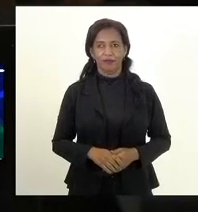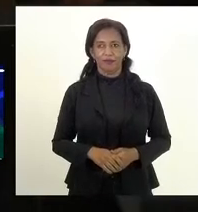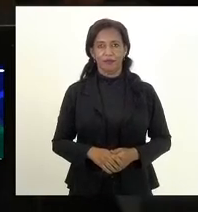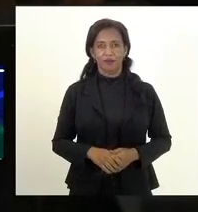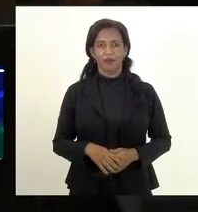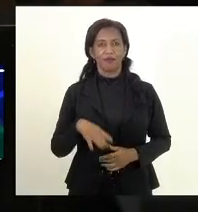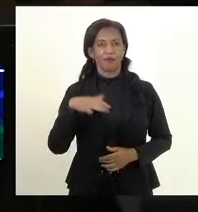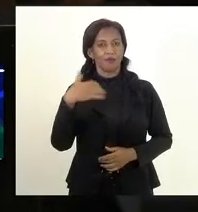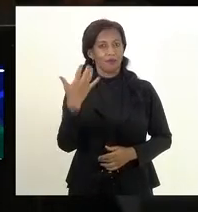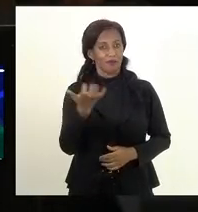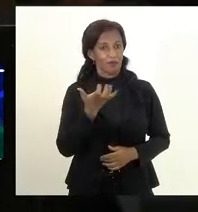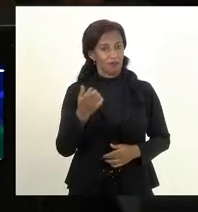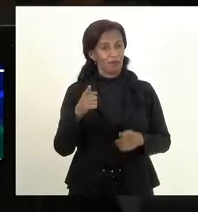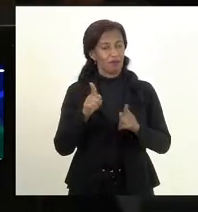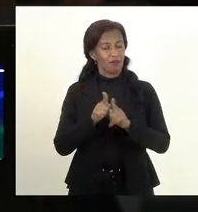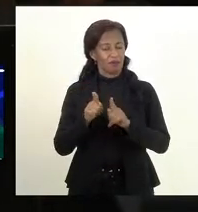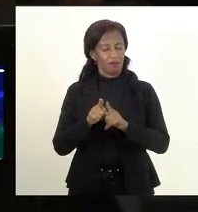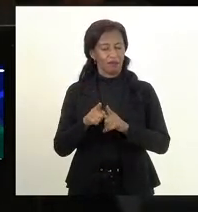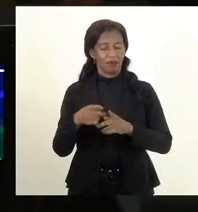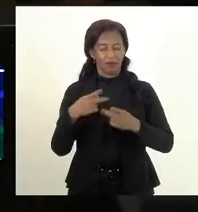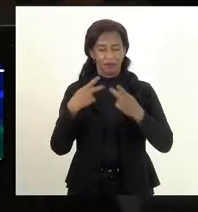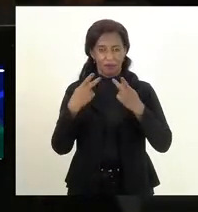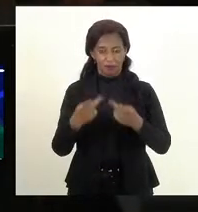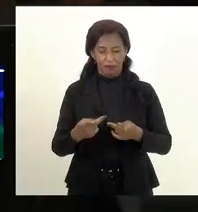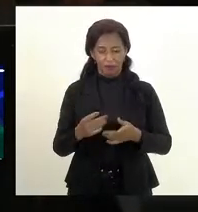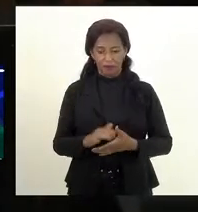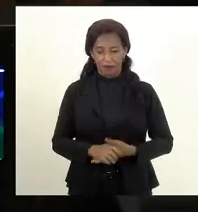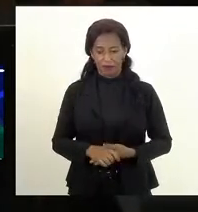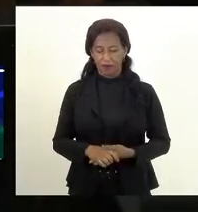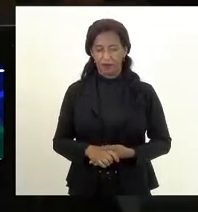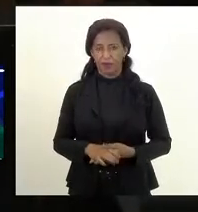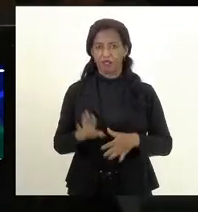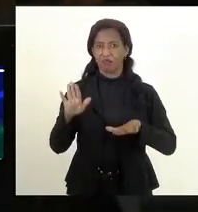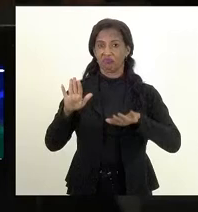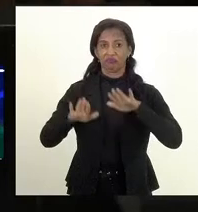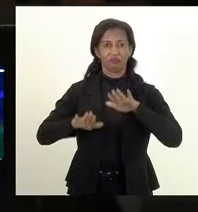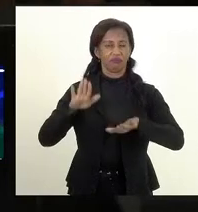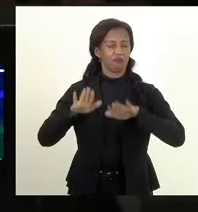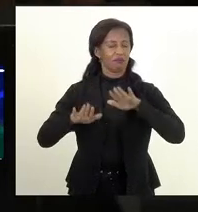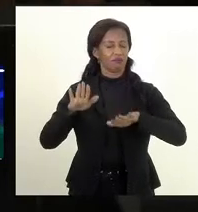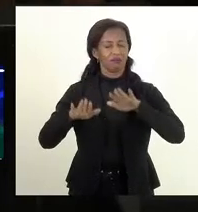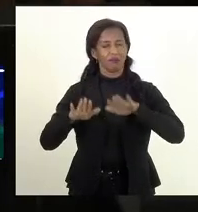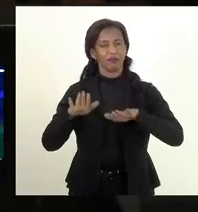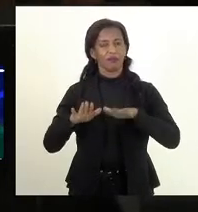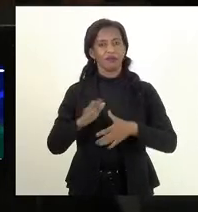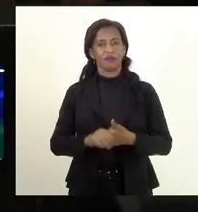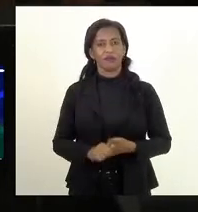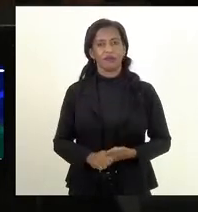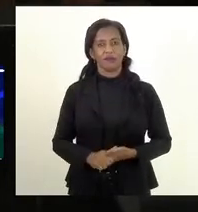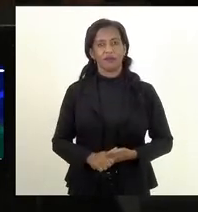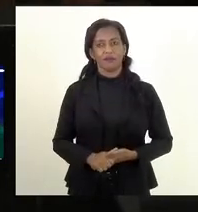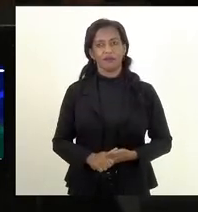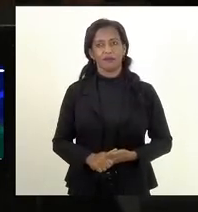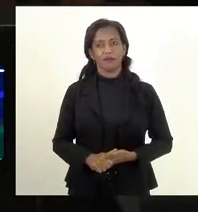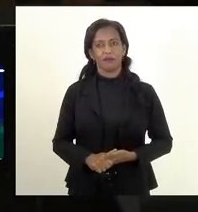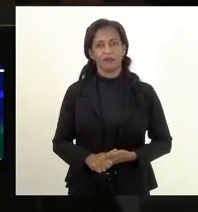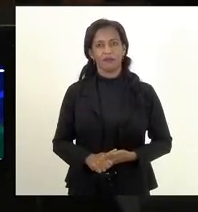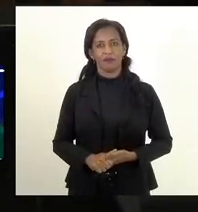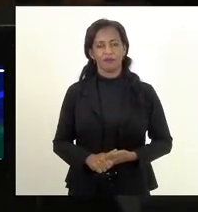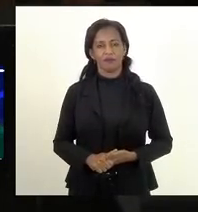e eu queria dizer a vossa excelência o independente é